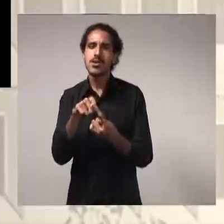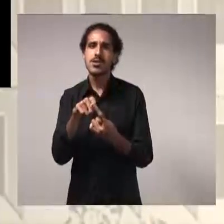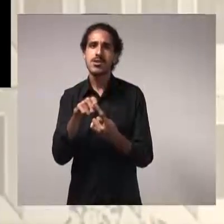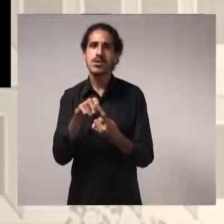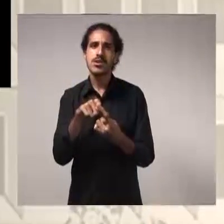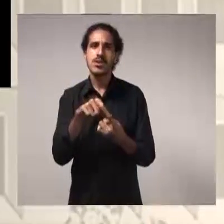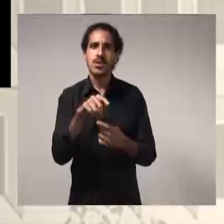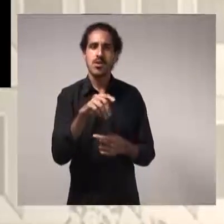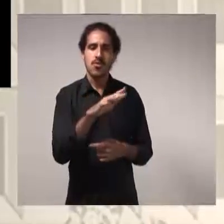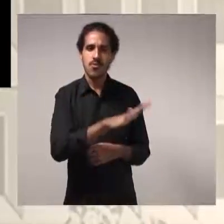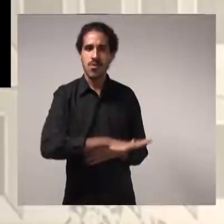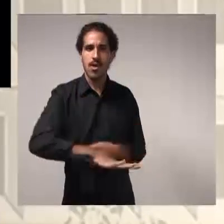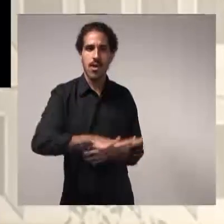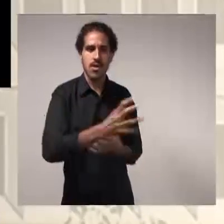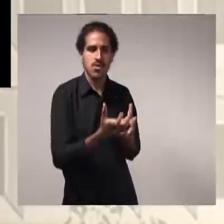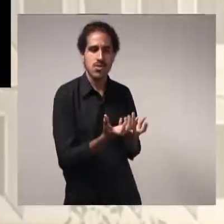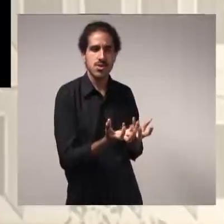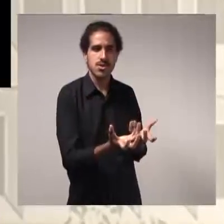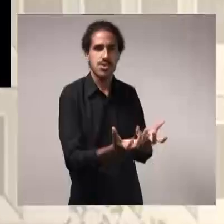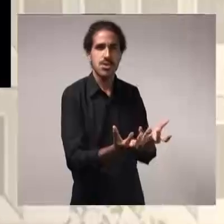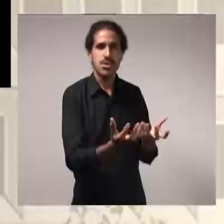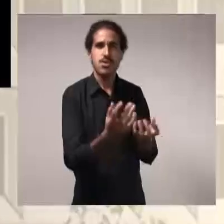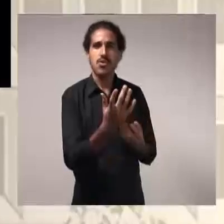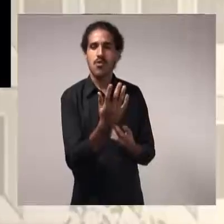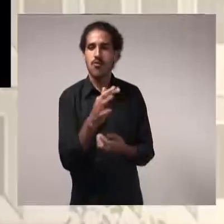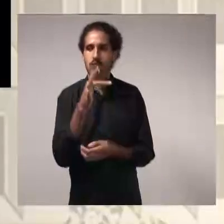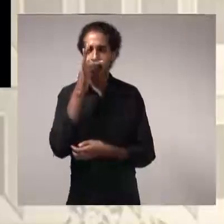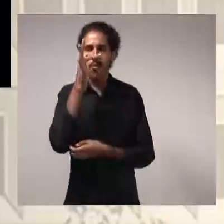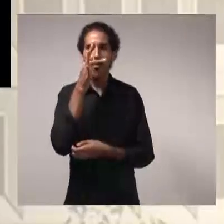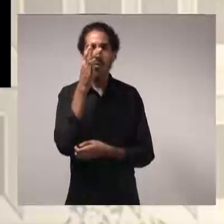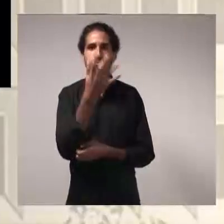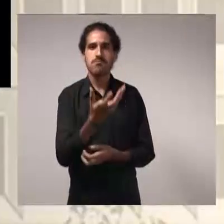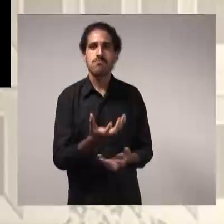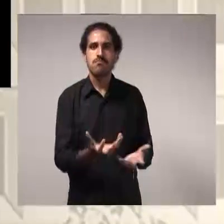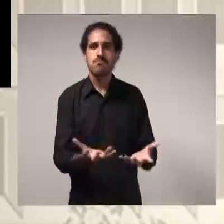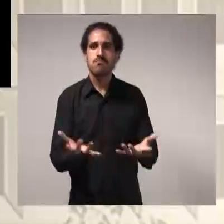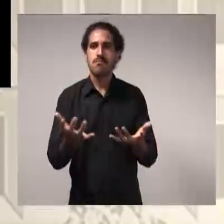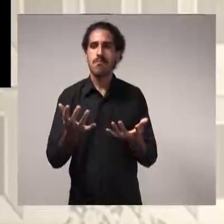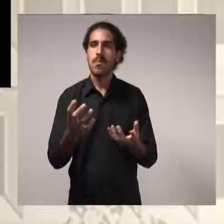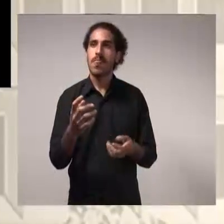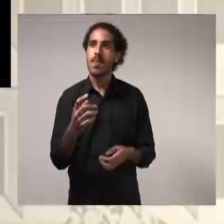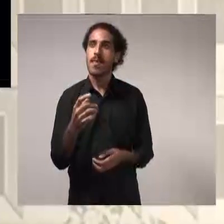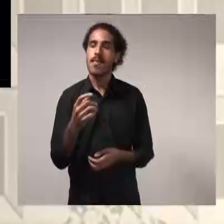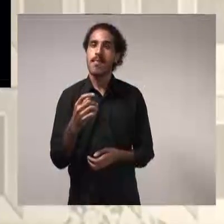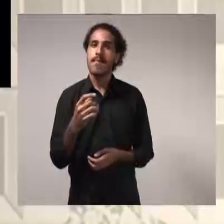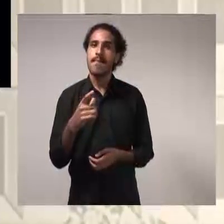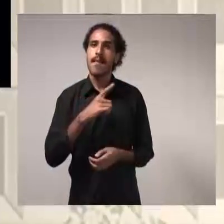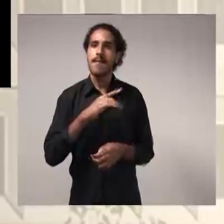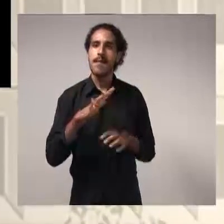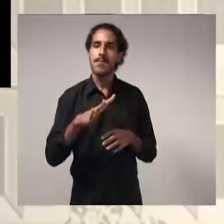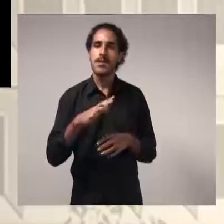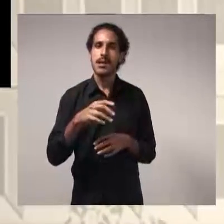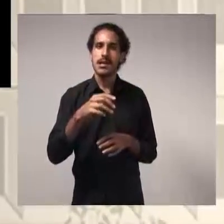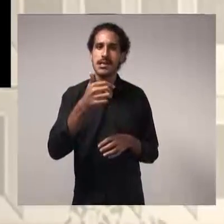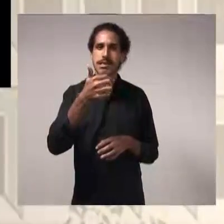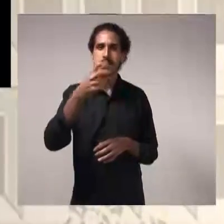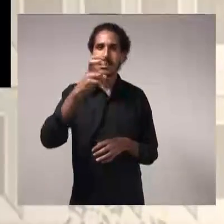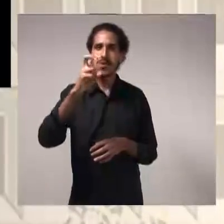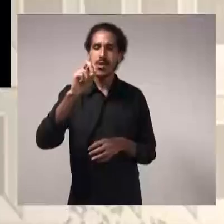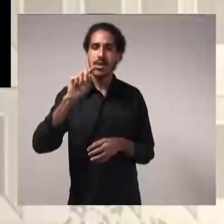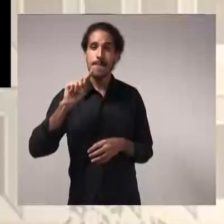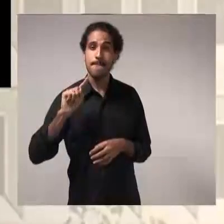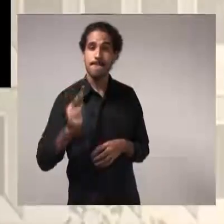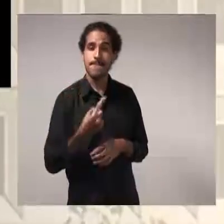de jardinagem. O Senado tem cerca de 150 mil metros quadrados de